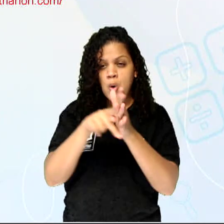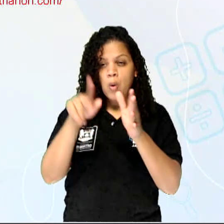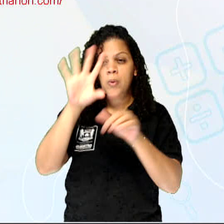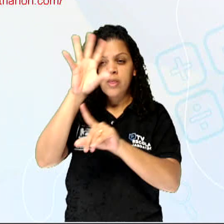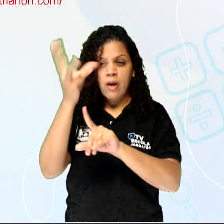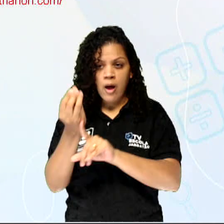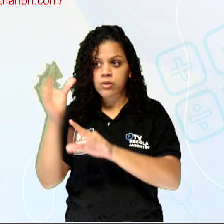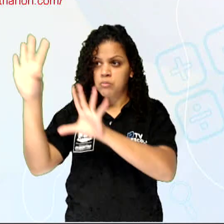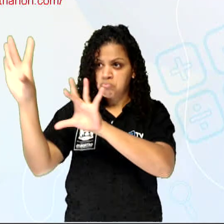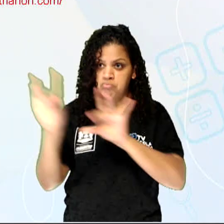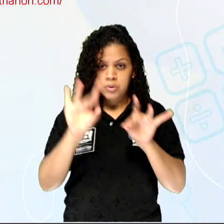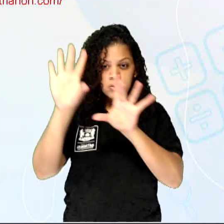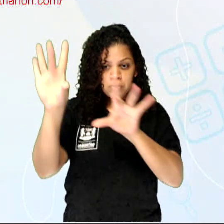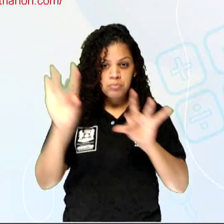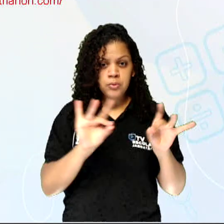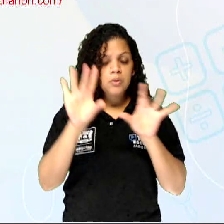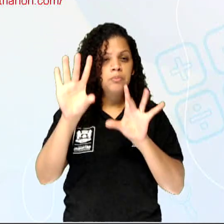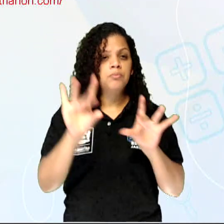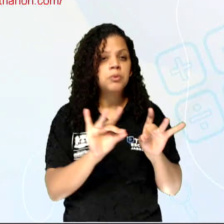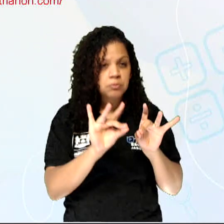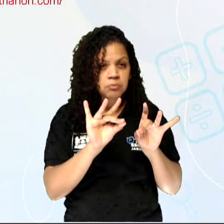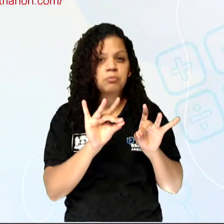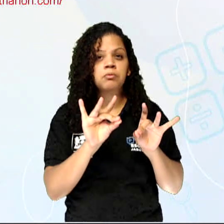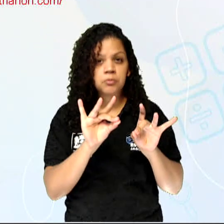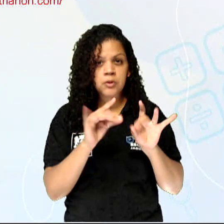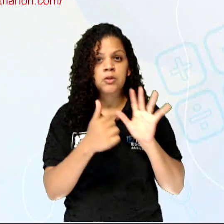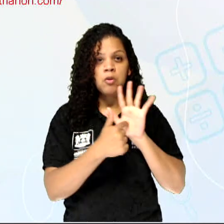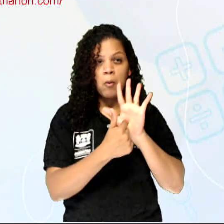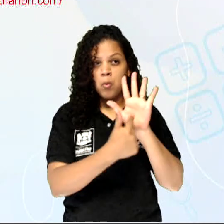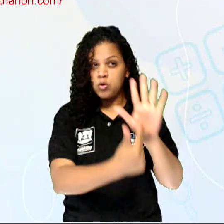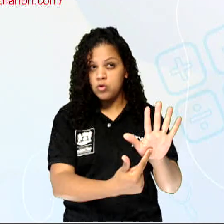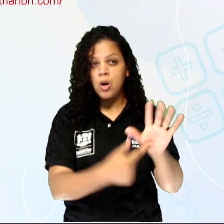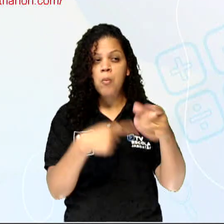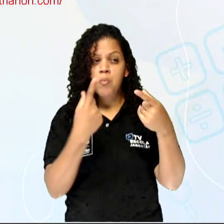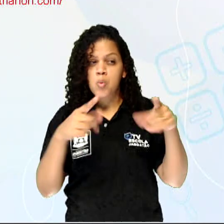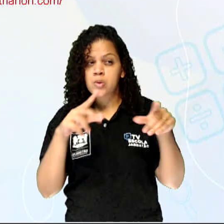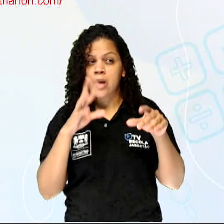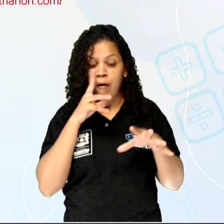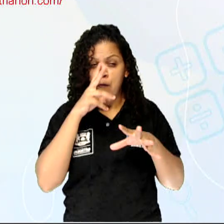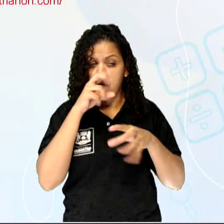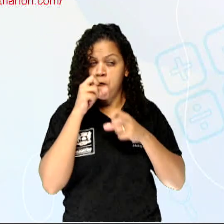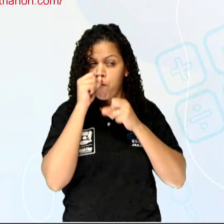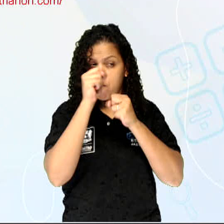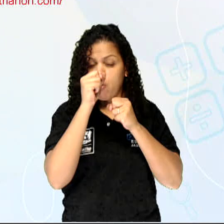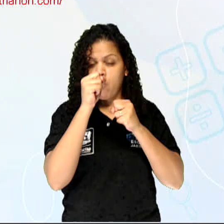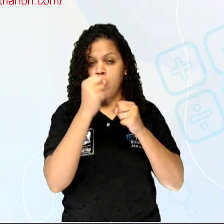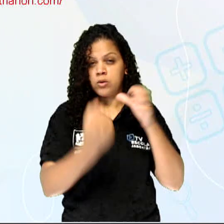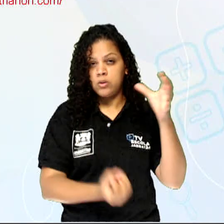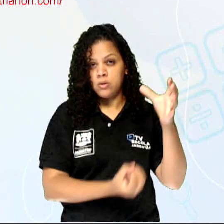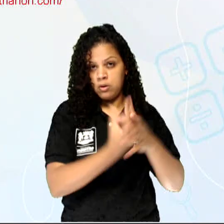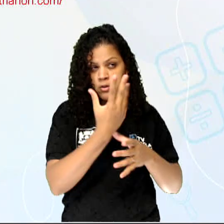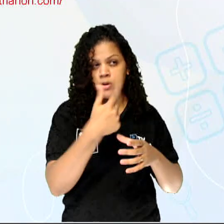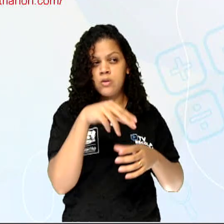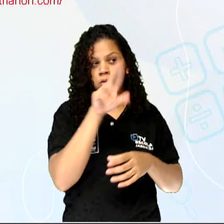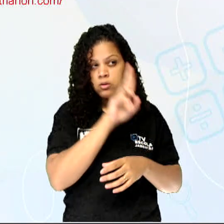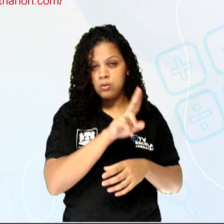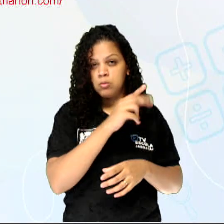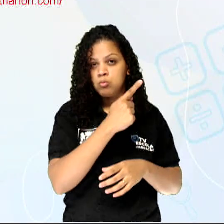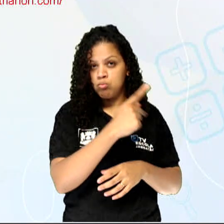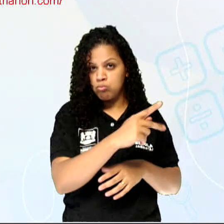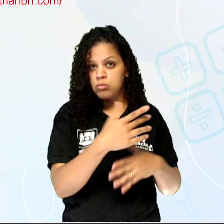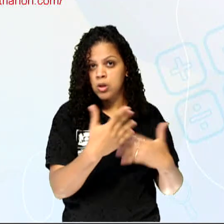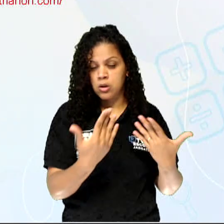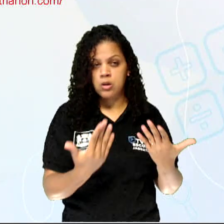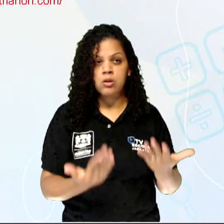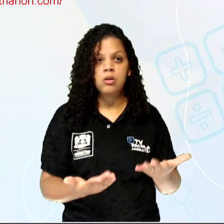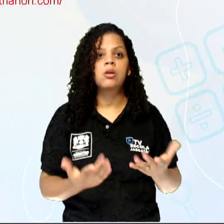vai estar muito presente na arte de Namjoon Paik, né? Então, assim, que ele teve também uma formação de música. Então, assim, ele também